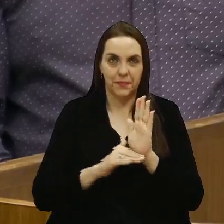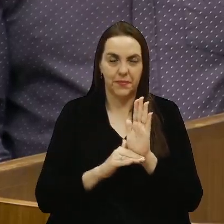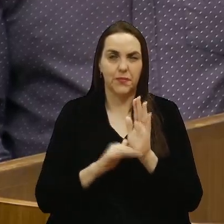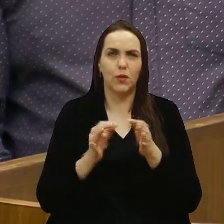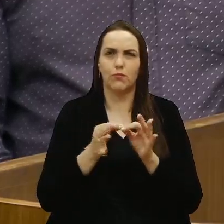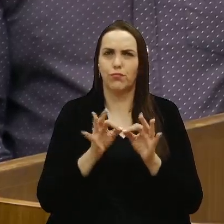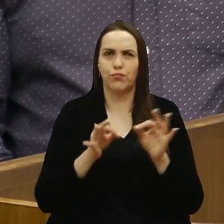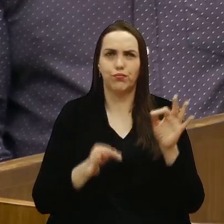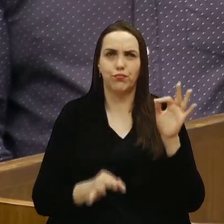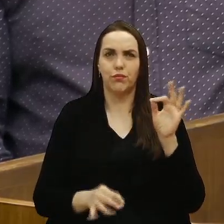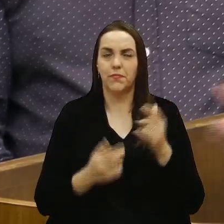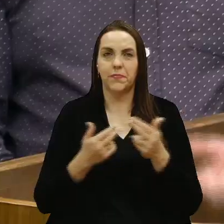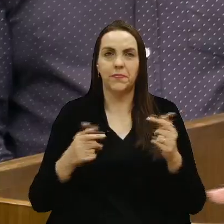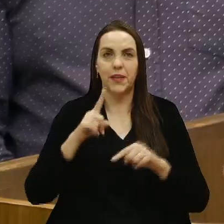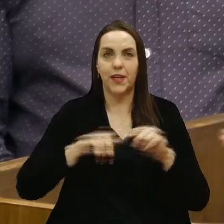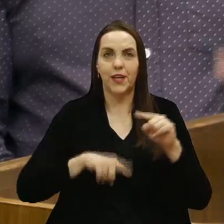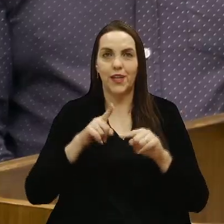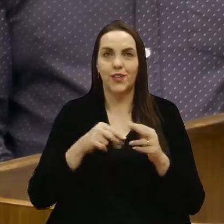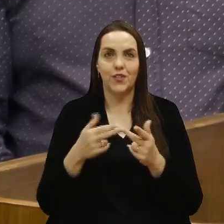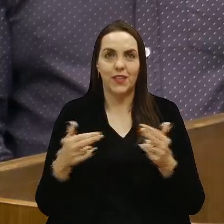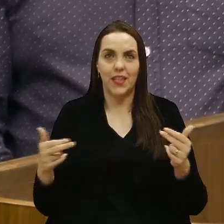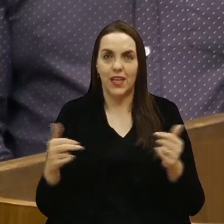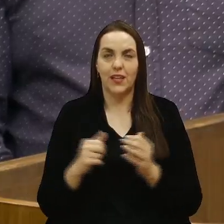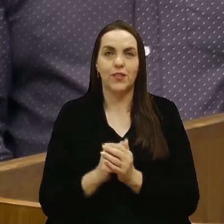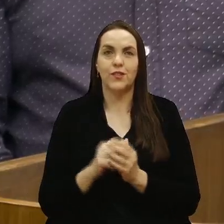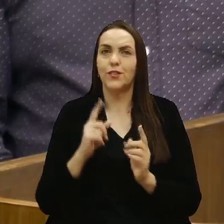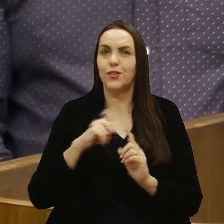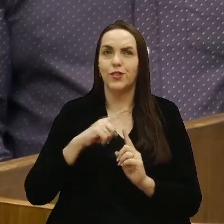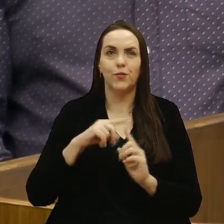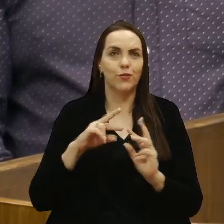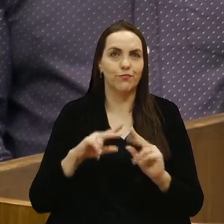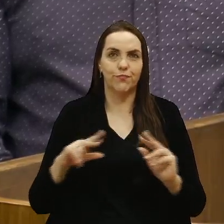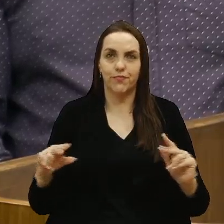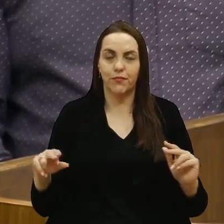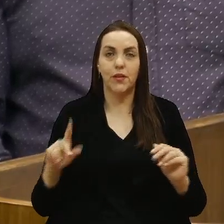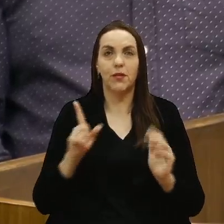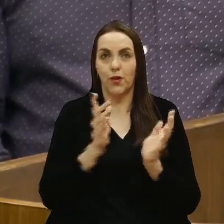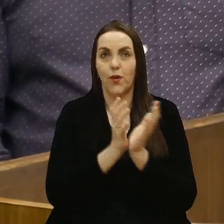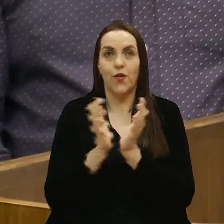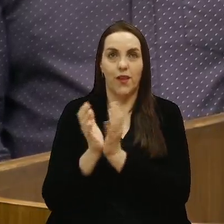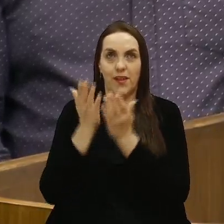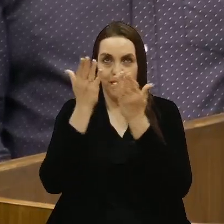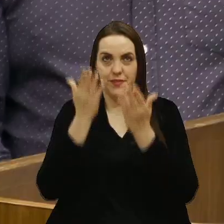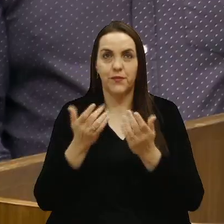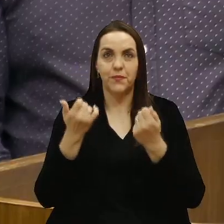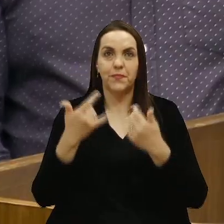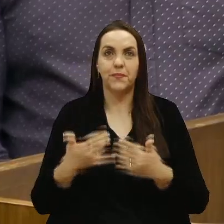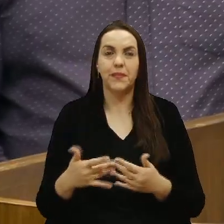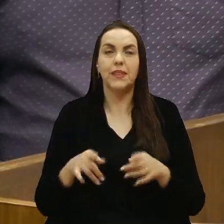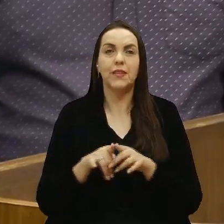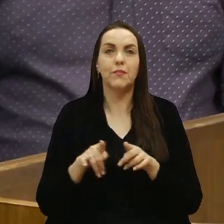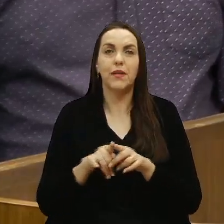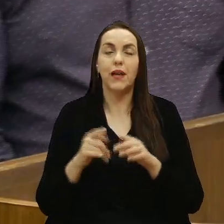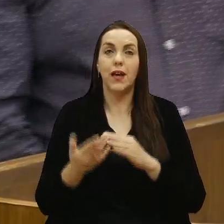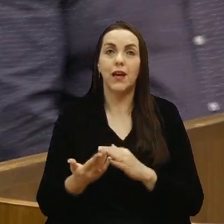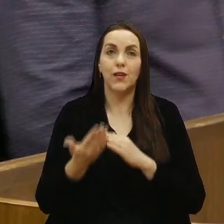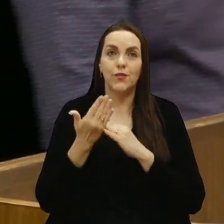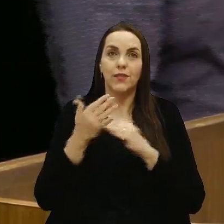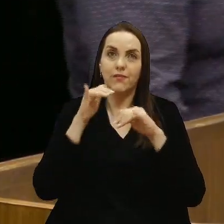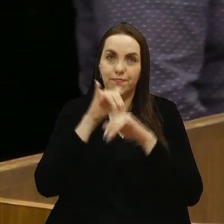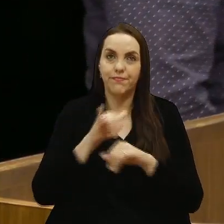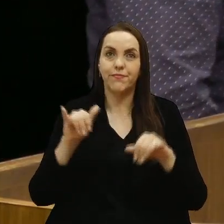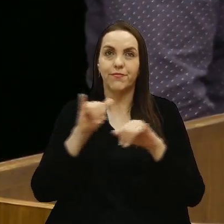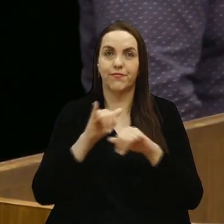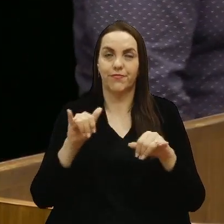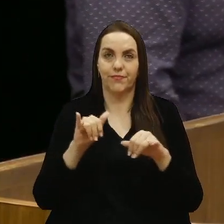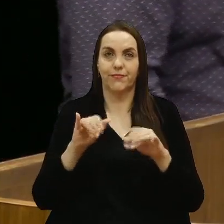e extensa e tem atividades de todas as ordens, que depois os meus colegas também vão explanar, pedir a ajuda dos senhores na divulgação,